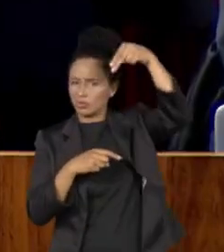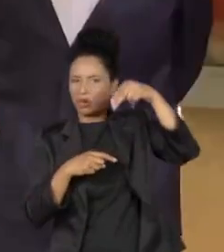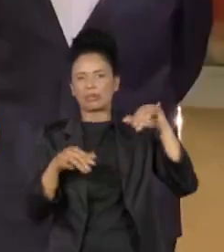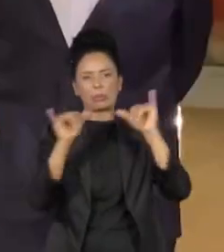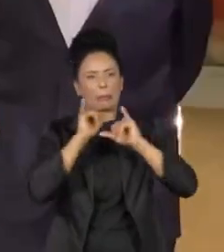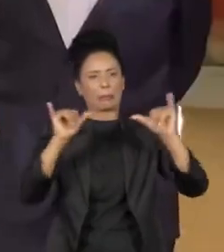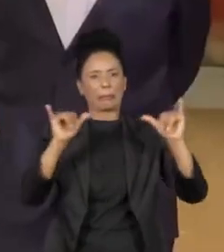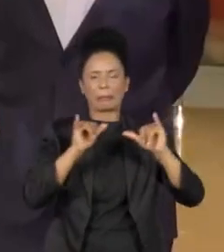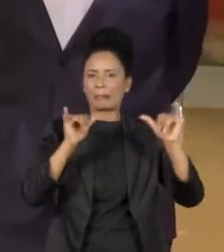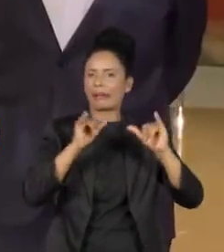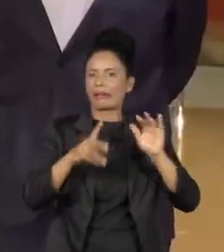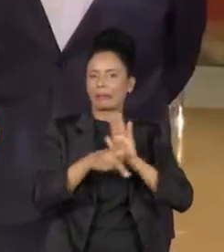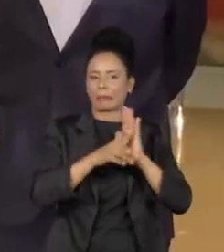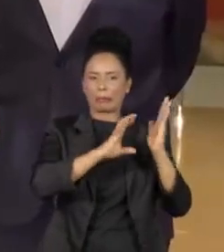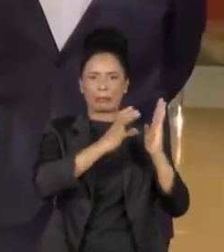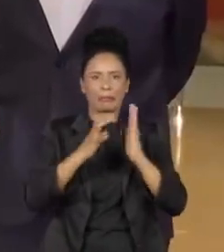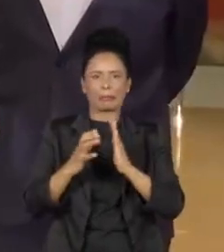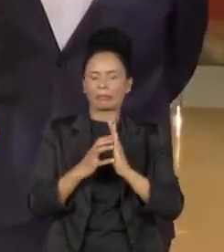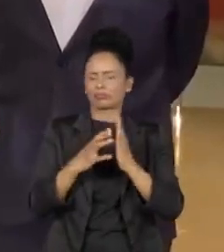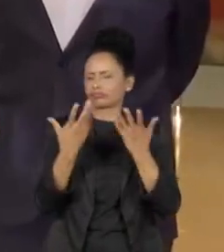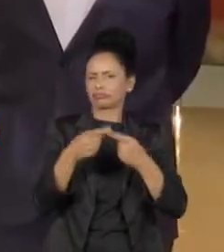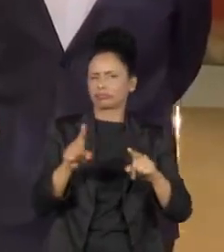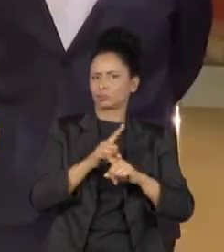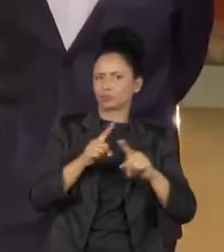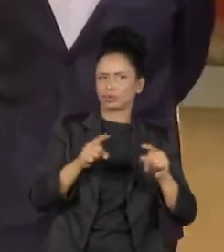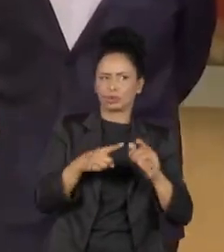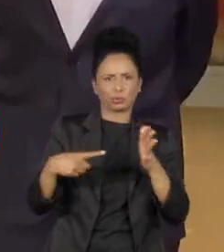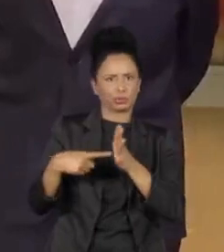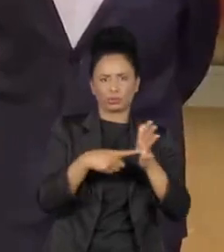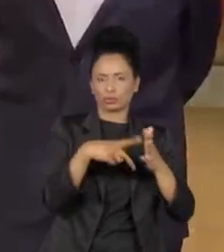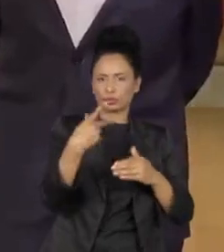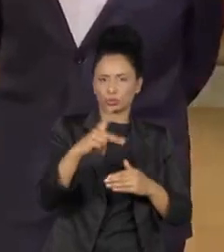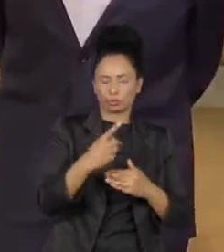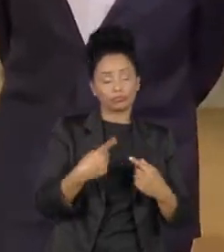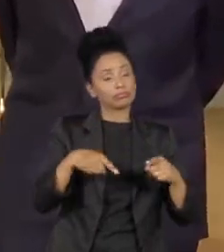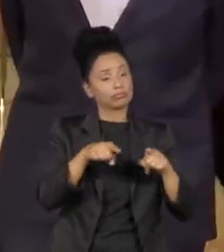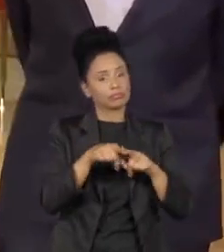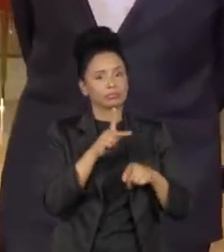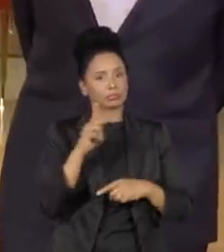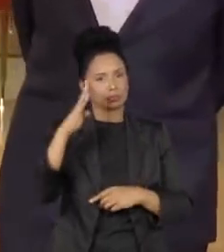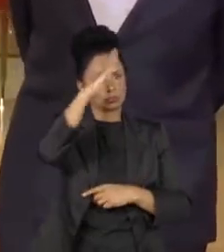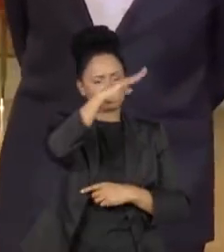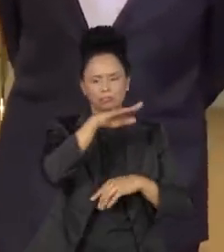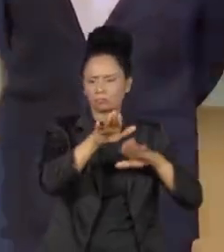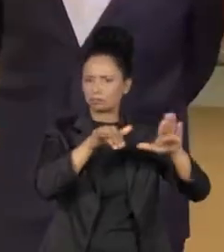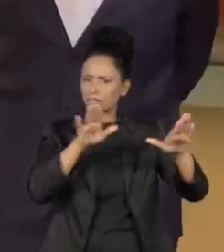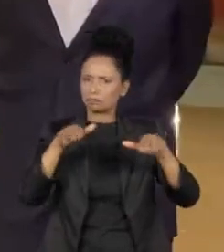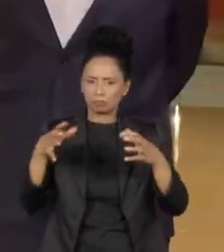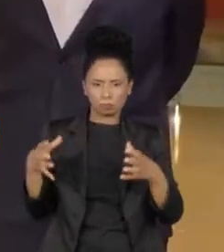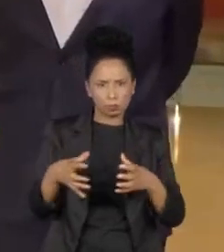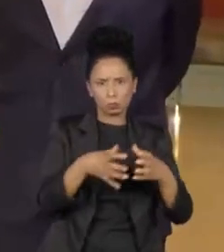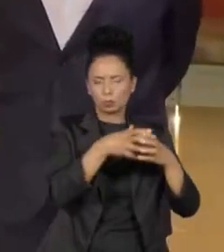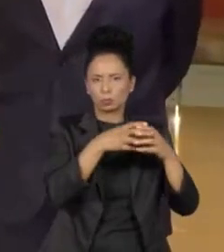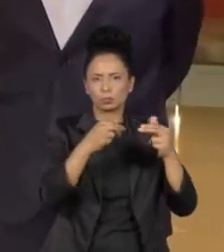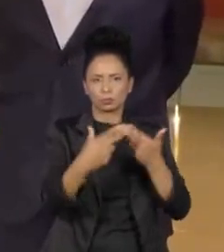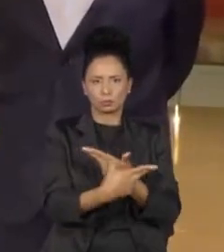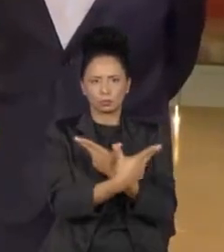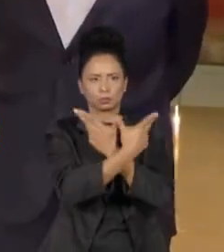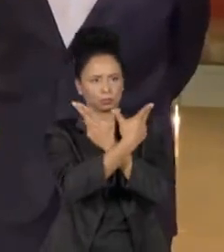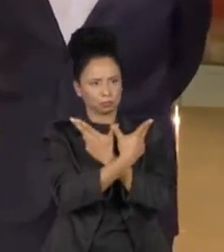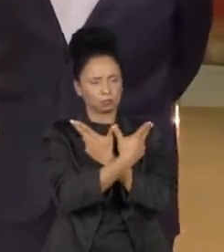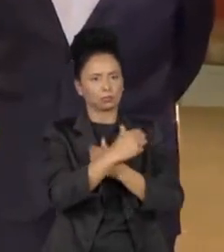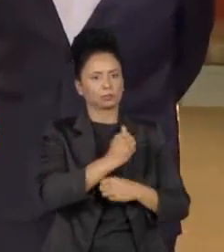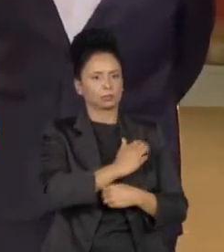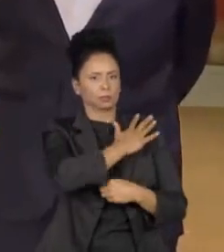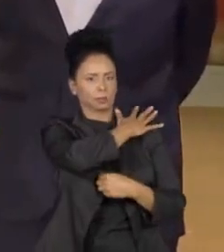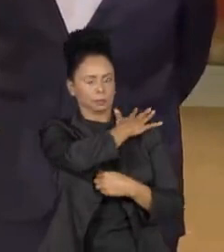eleitoral. Reuniu-se no Palácio da Alvorada com três comandantes das Forças Armadas, alguns ministros, entre eles o da Defesa, Braga